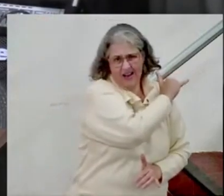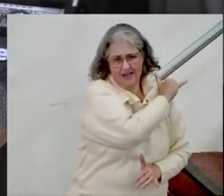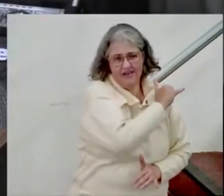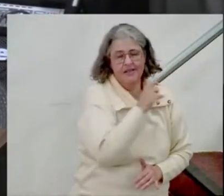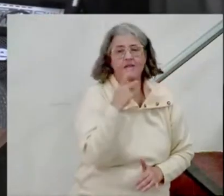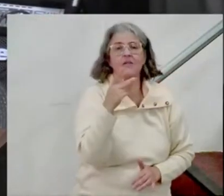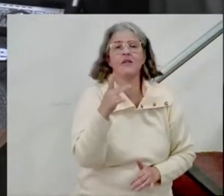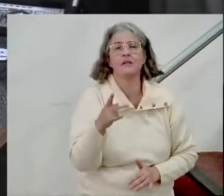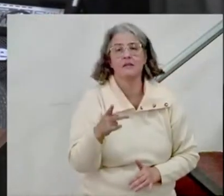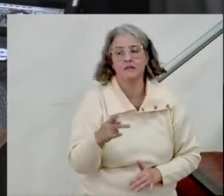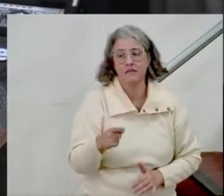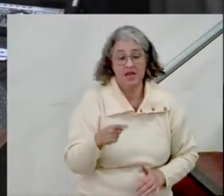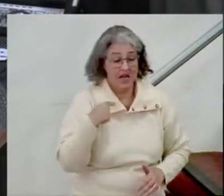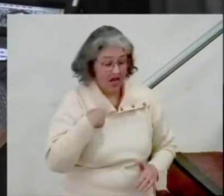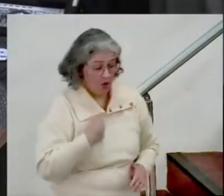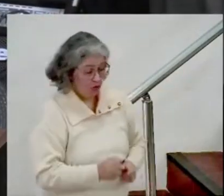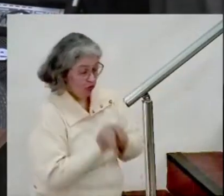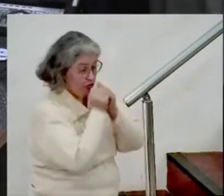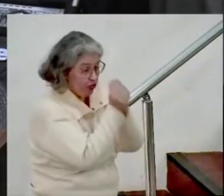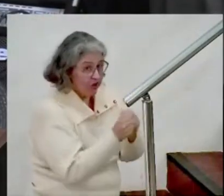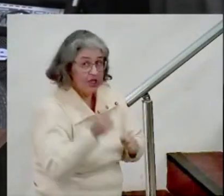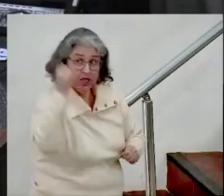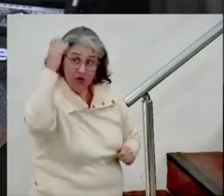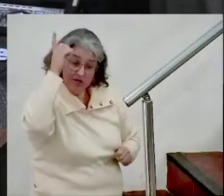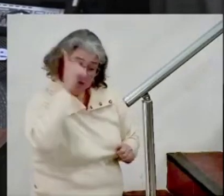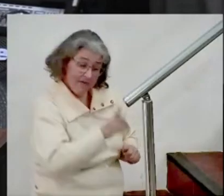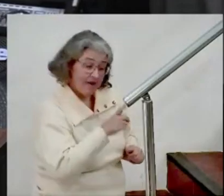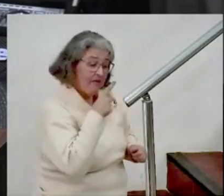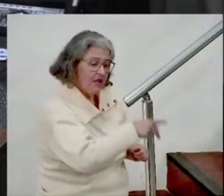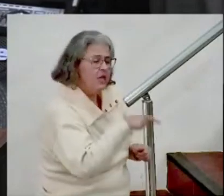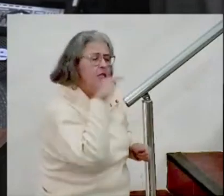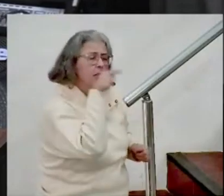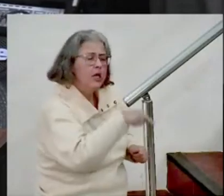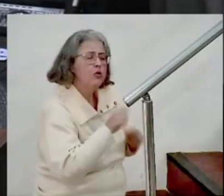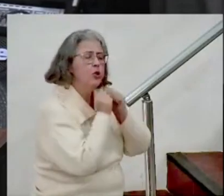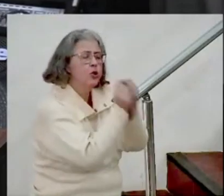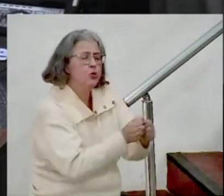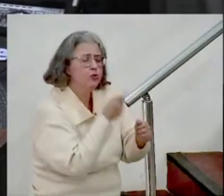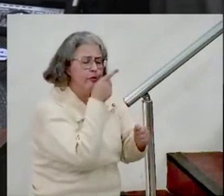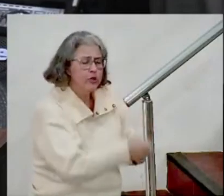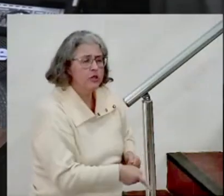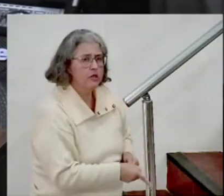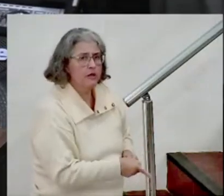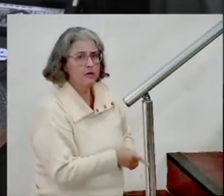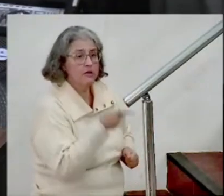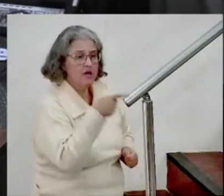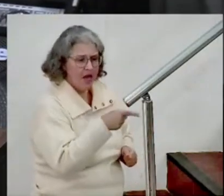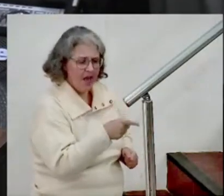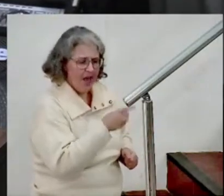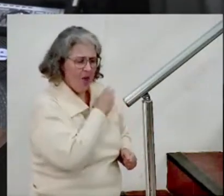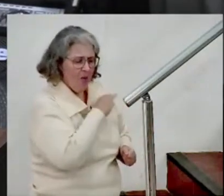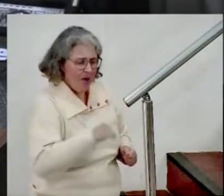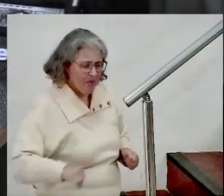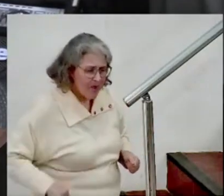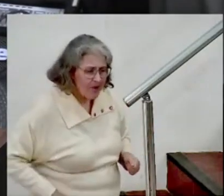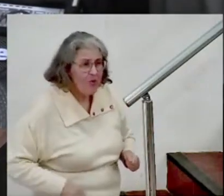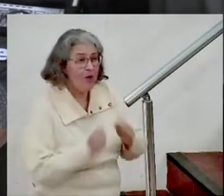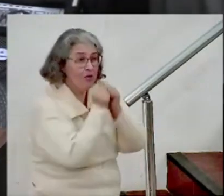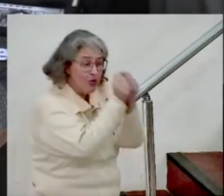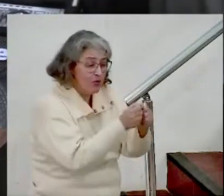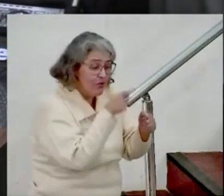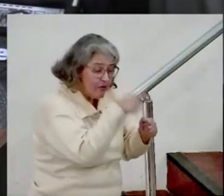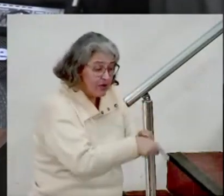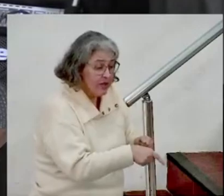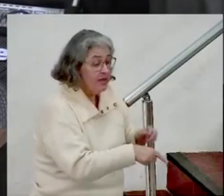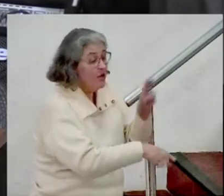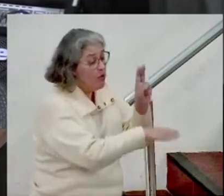com vocês, eu sou o Deus com vocês, o Deus conosco, o Emanuel. E para você saber que eu protejo